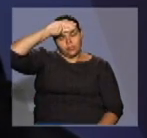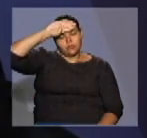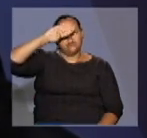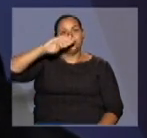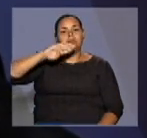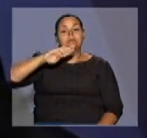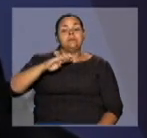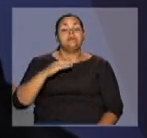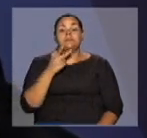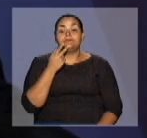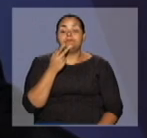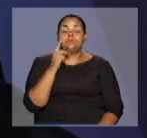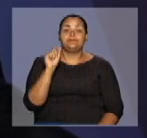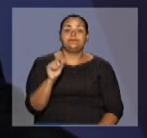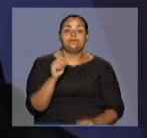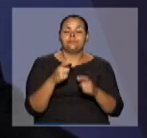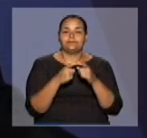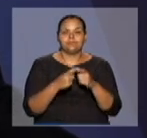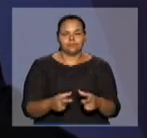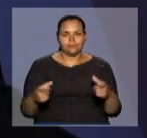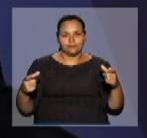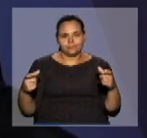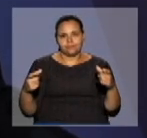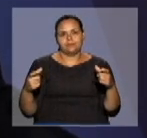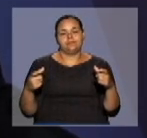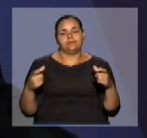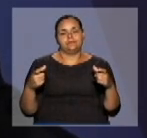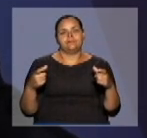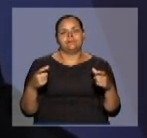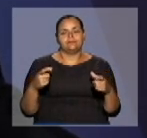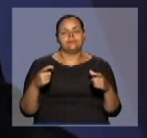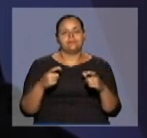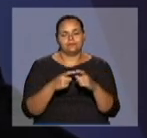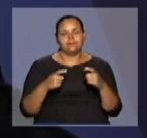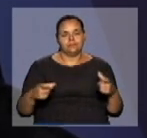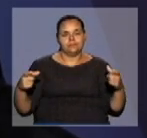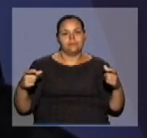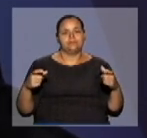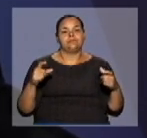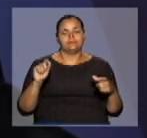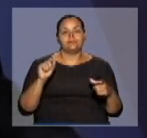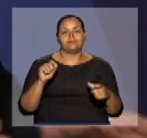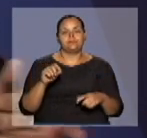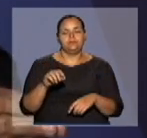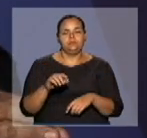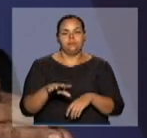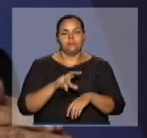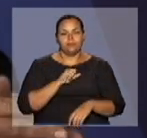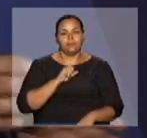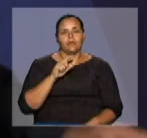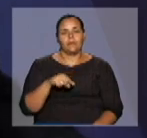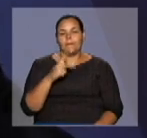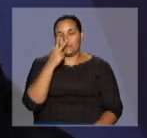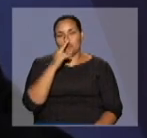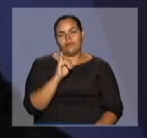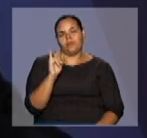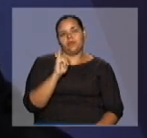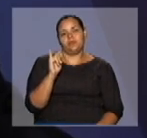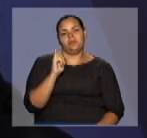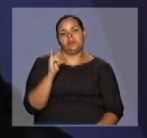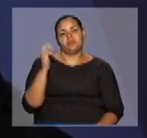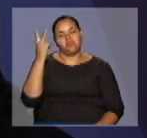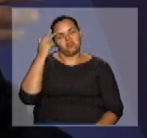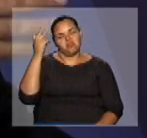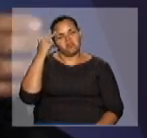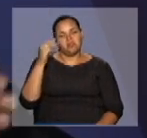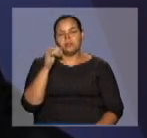né? E dizer que a grande parte, a grande maioria dos casos passam como infecções inaparentes,